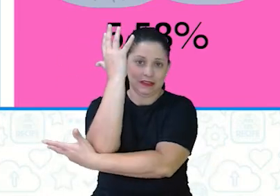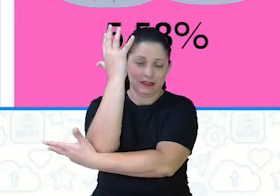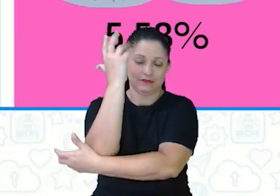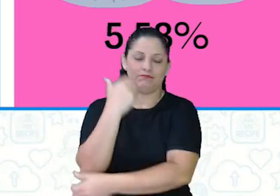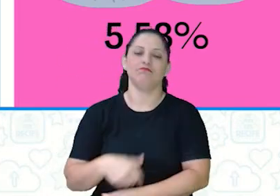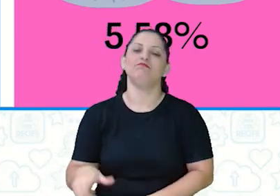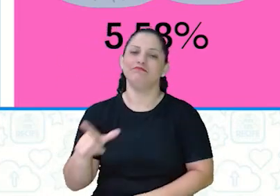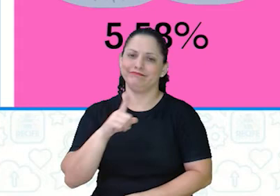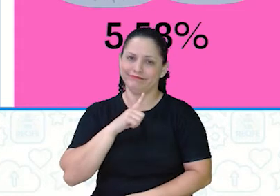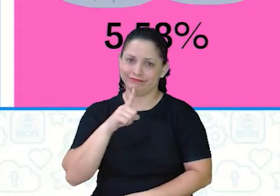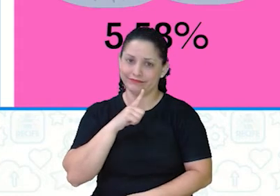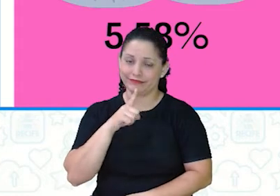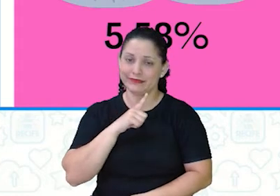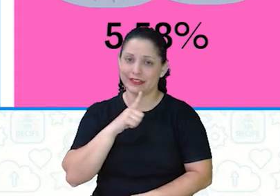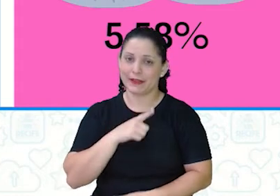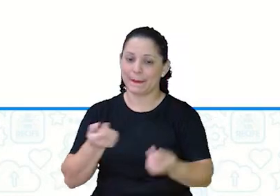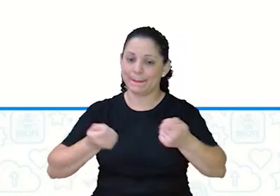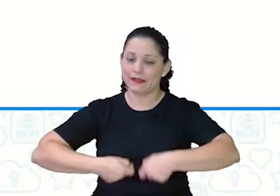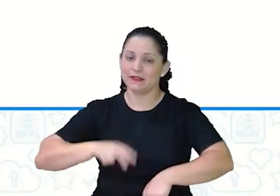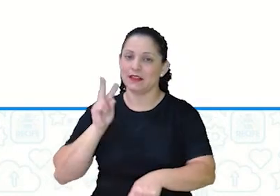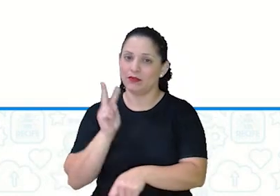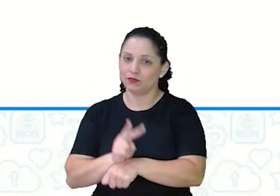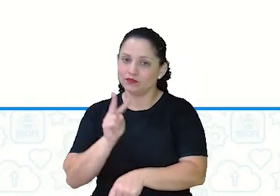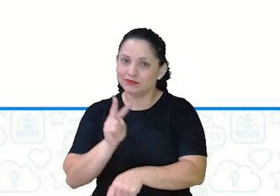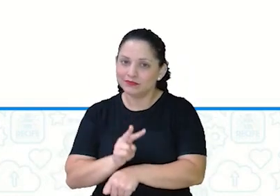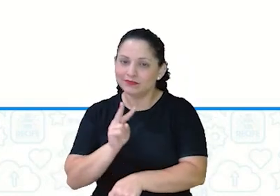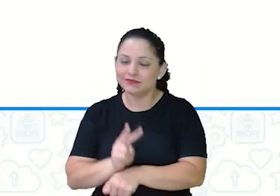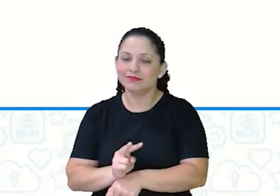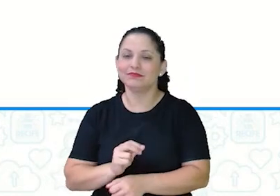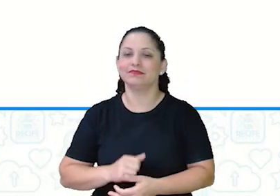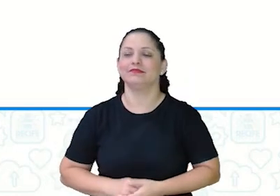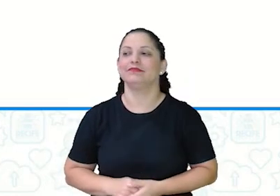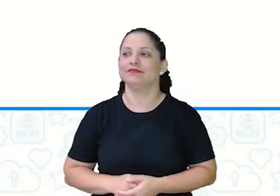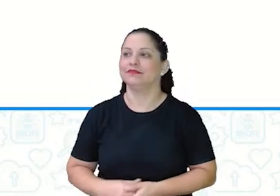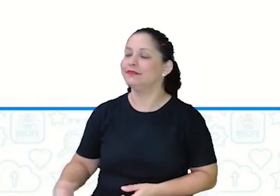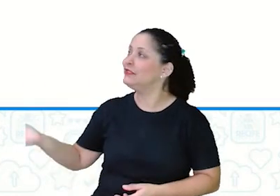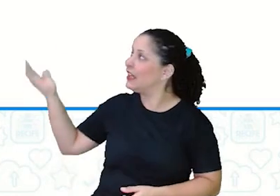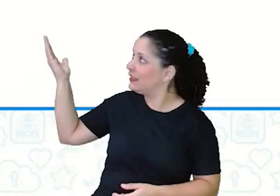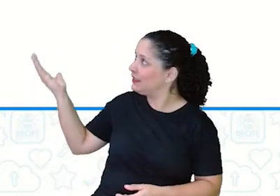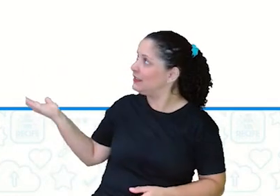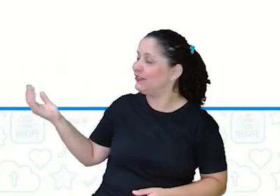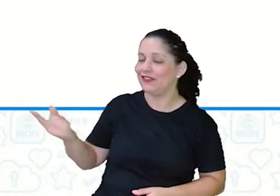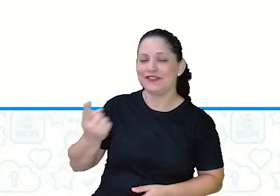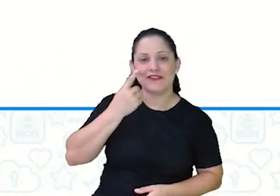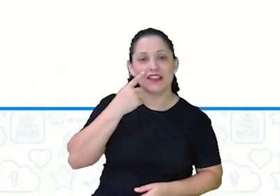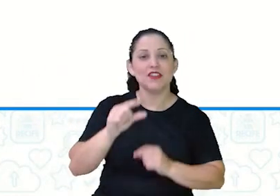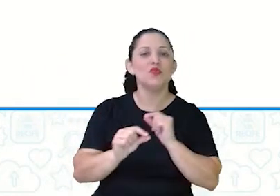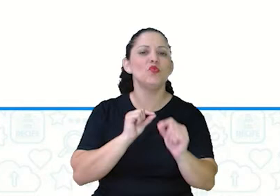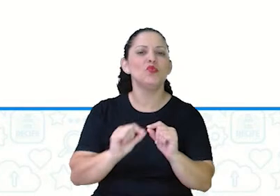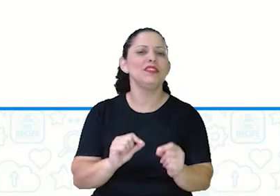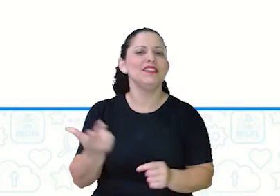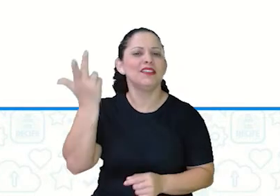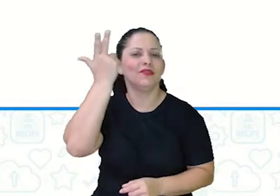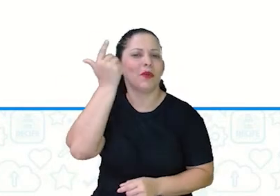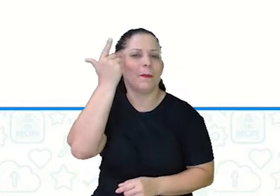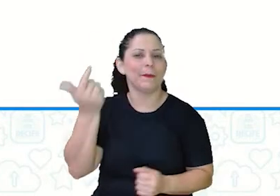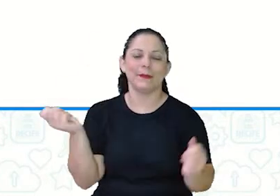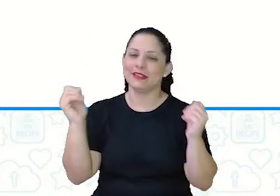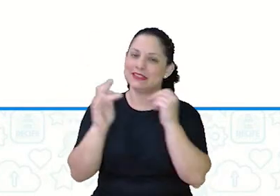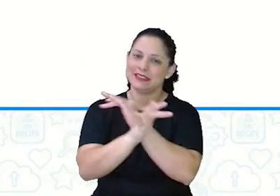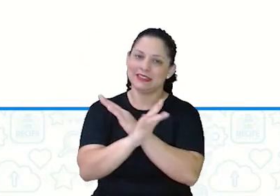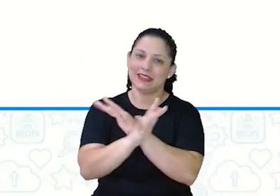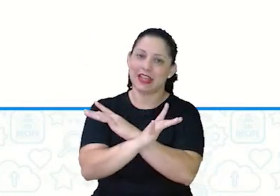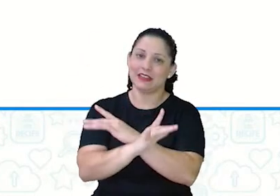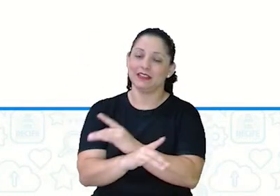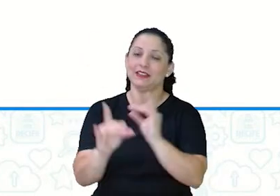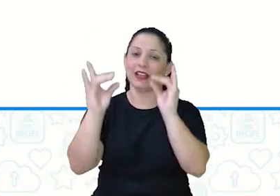mangue que a gente tem. A gente tem que preservar sempre essa área, tá certo? E aqui a gente está vendo uma coisa que é muito comum na nossa cidade, que são o